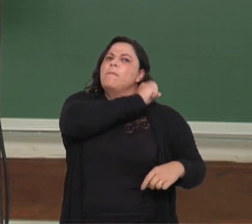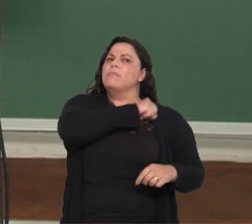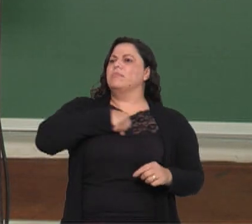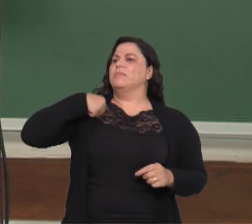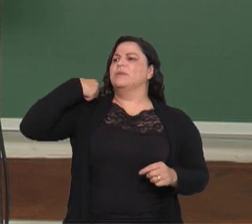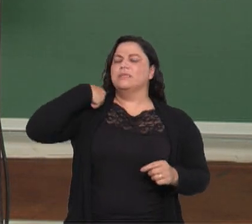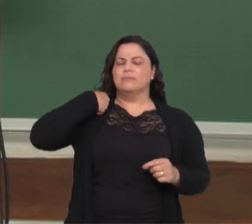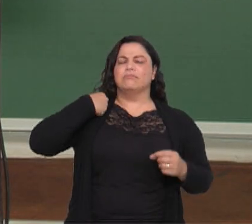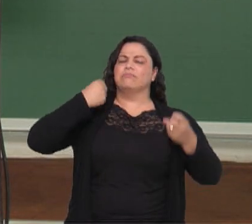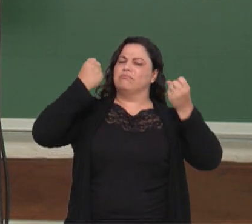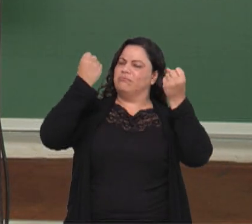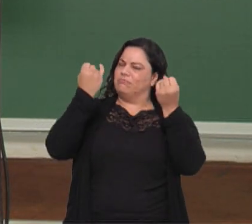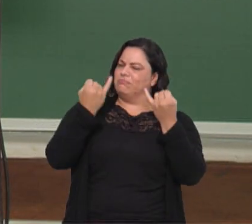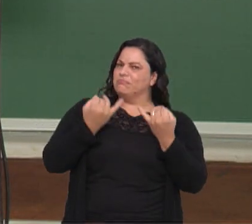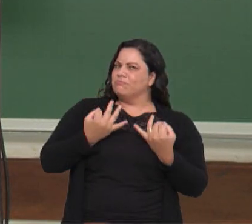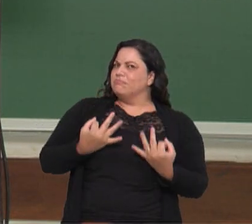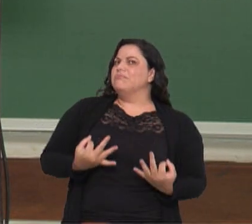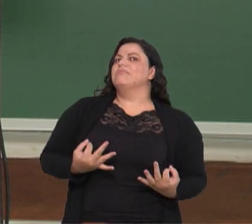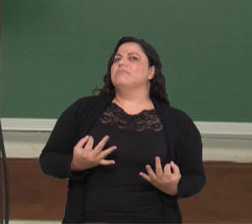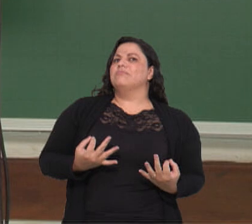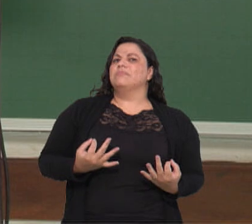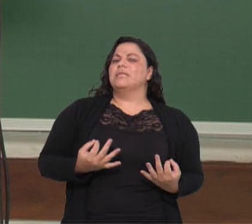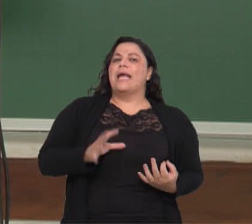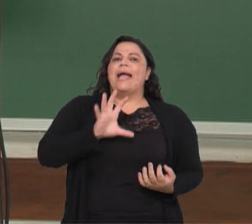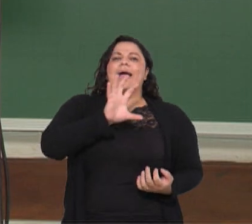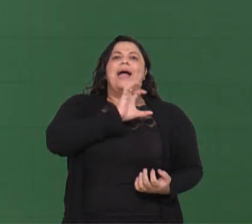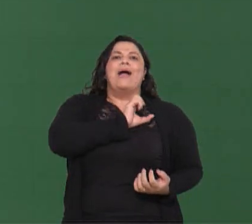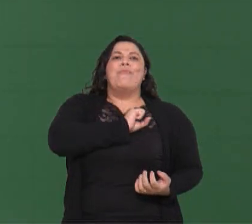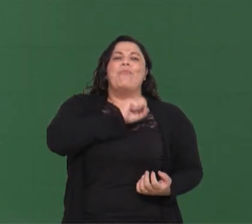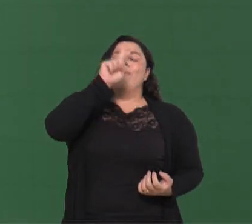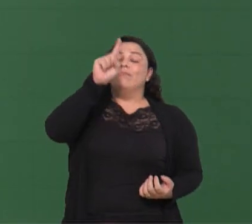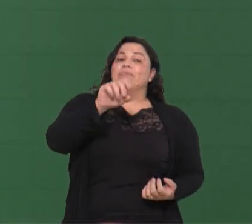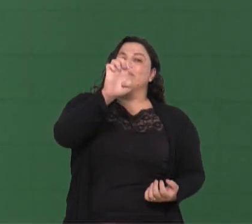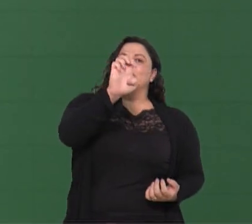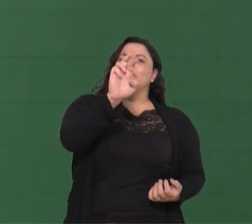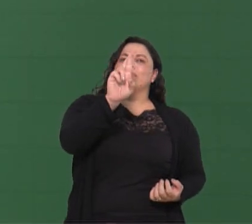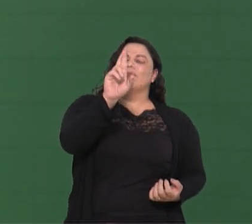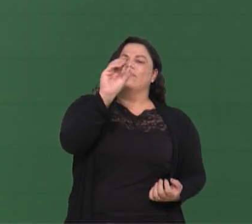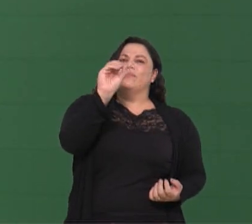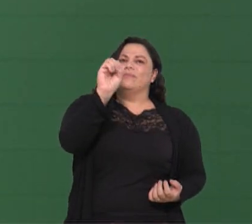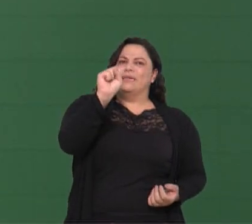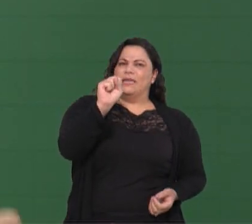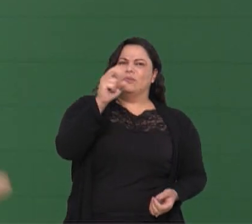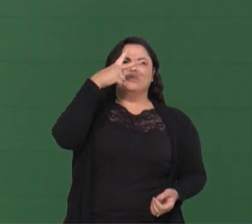nesse diálogo, e o Sócrates vai dizer que amor é Eros. Lembra do Eros, o